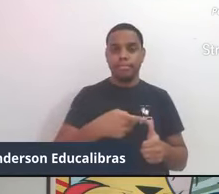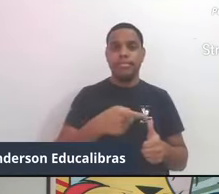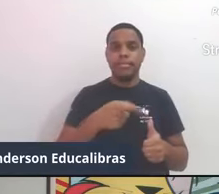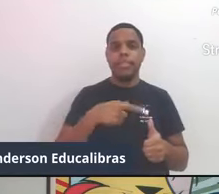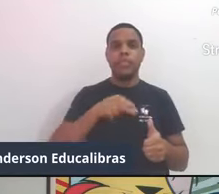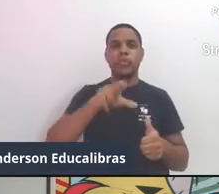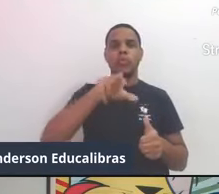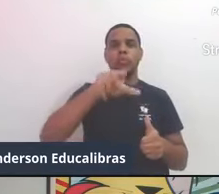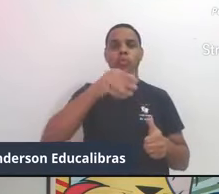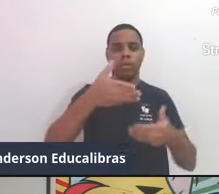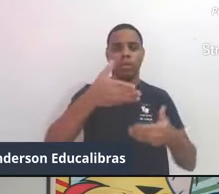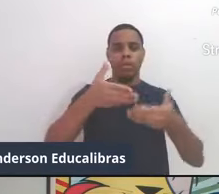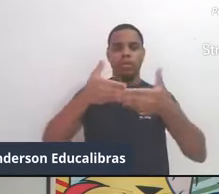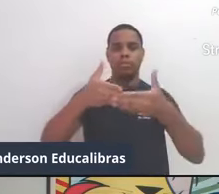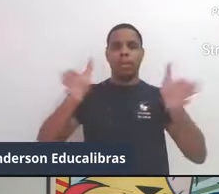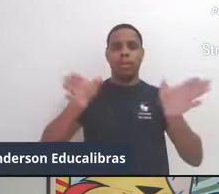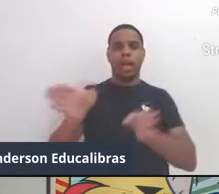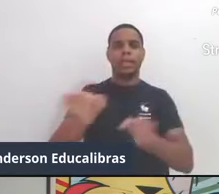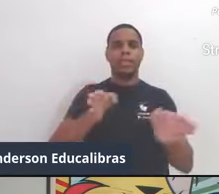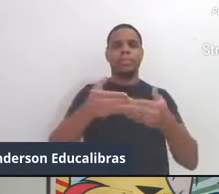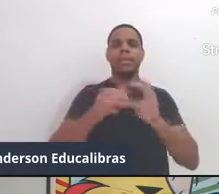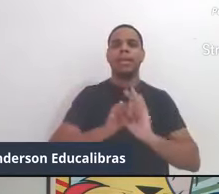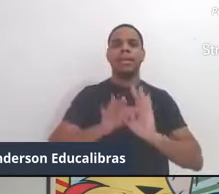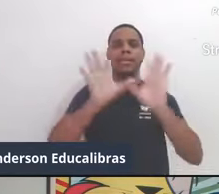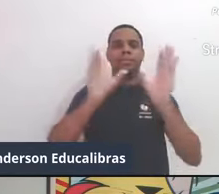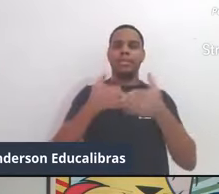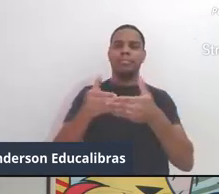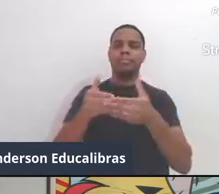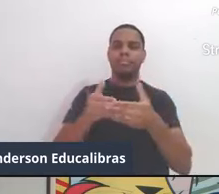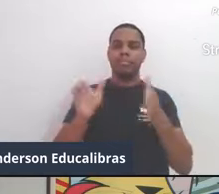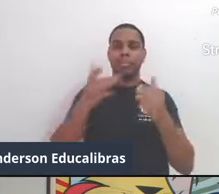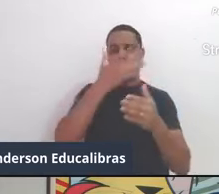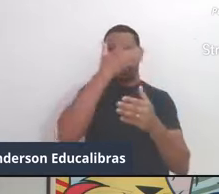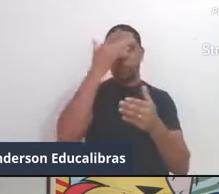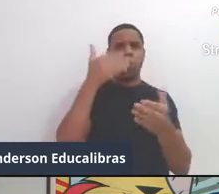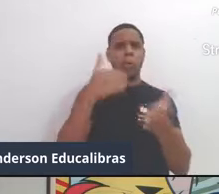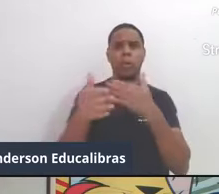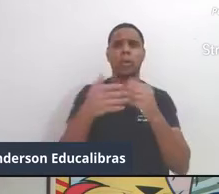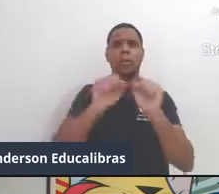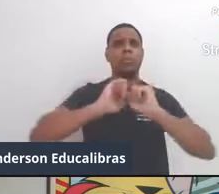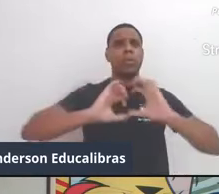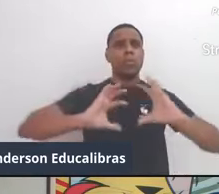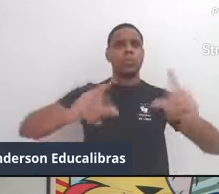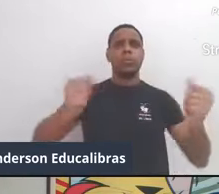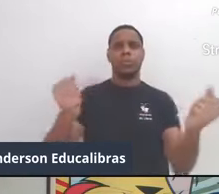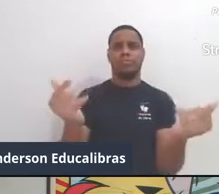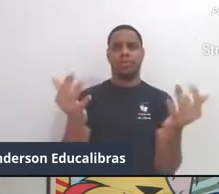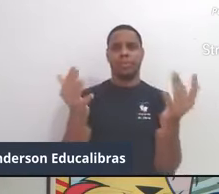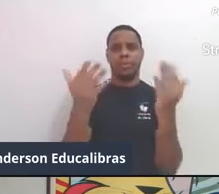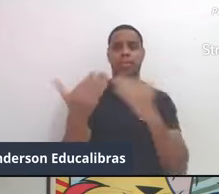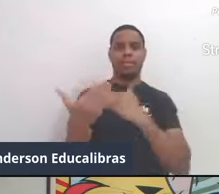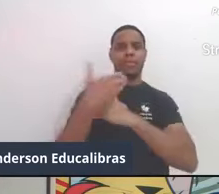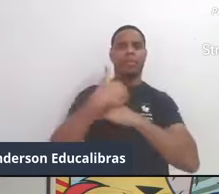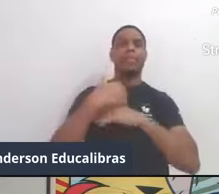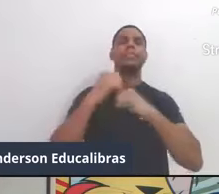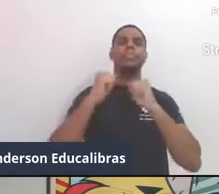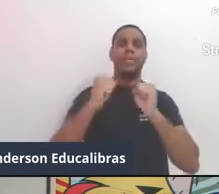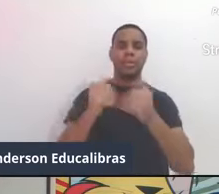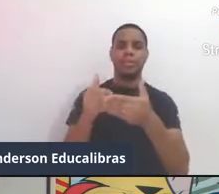portas, né? Acessibilidade, facilitar a entrada de todo mundo para entrar, para ver,